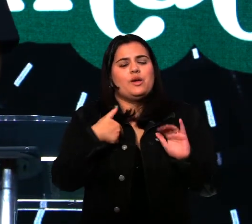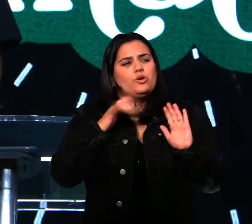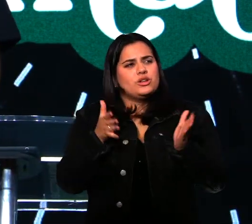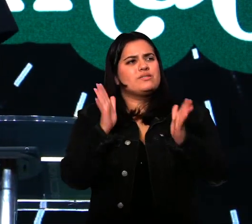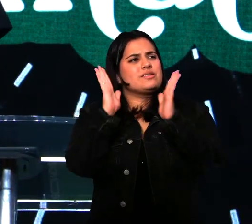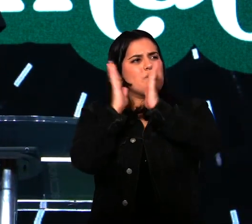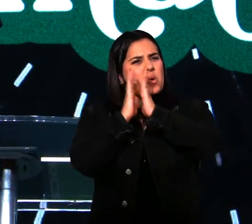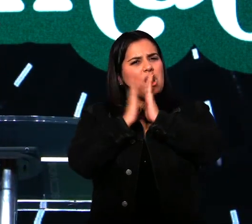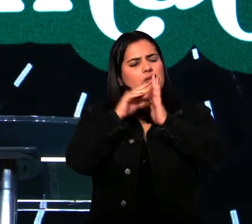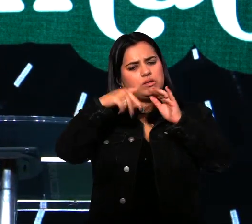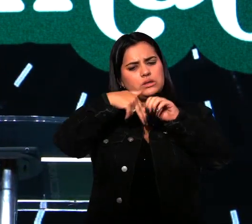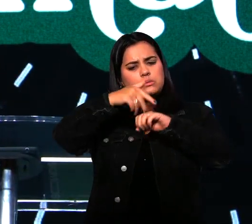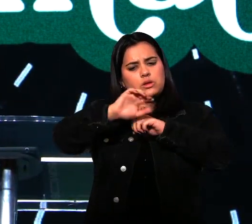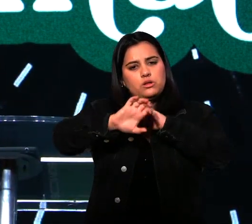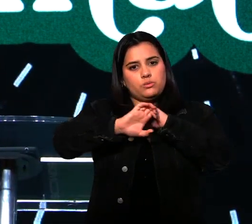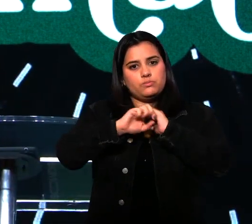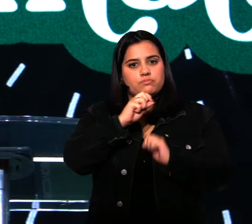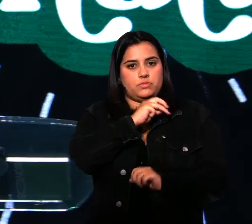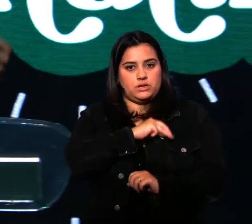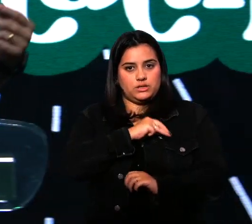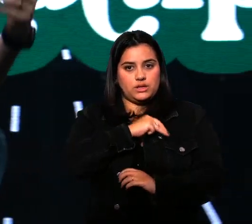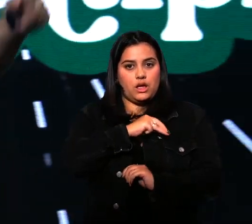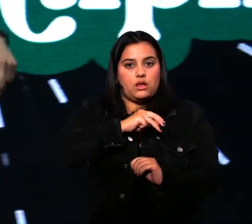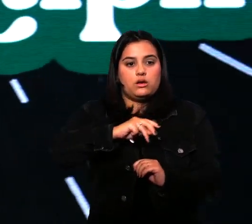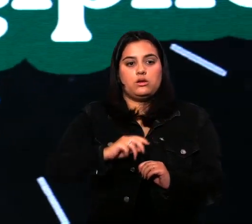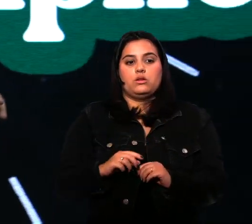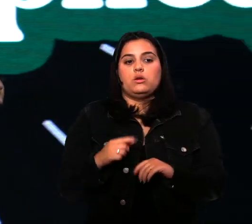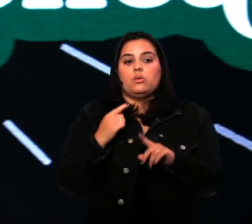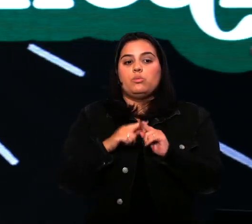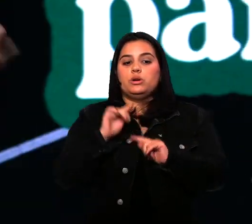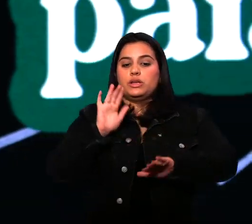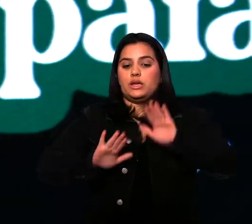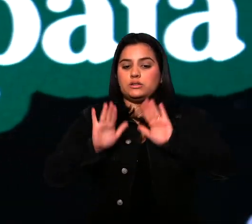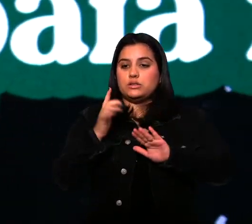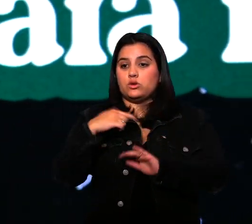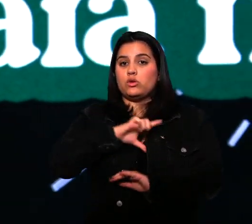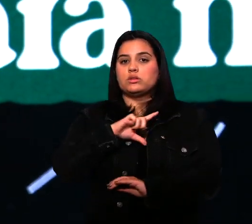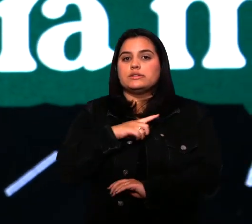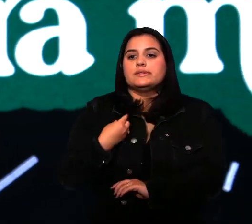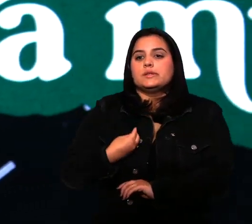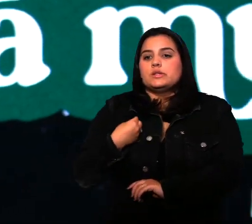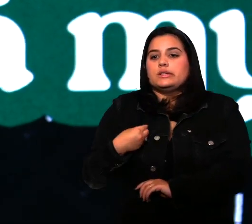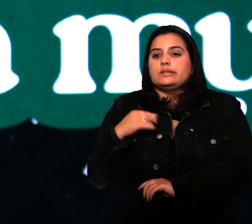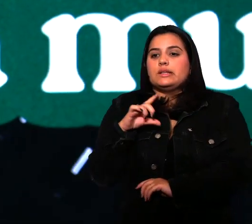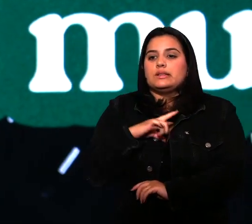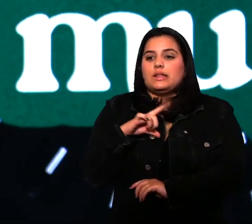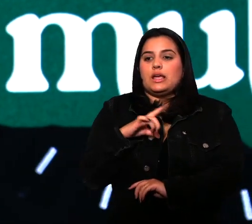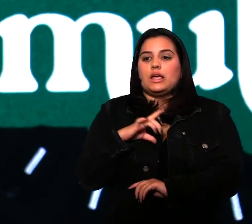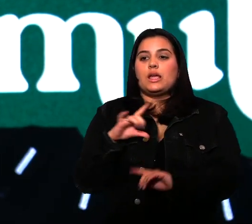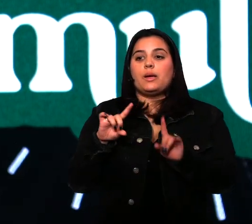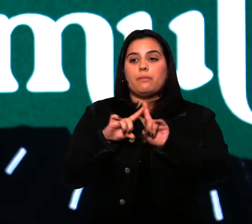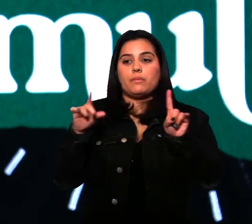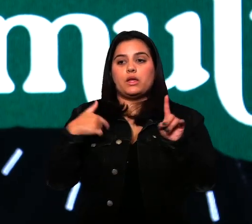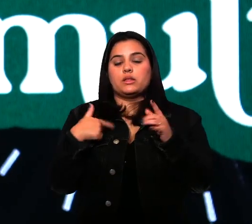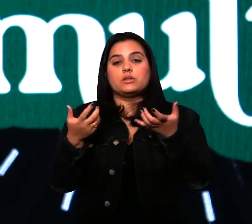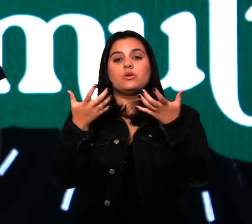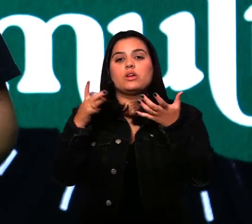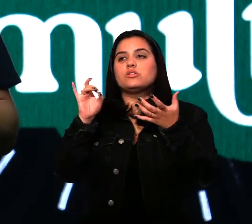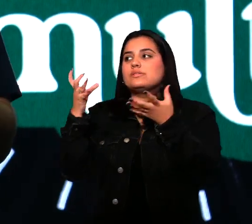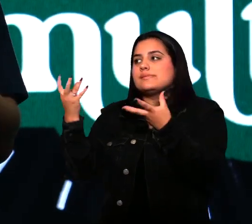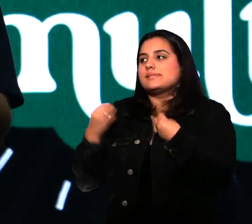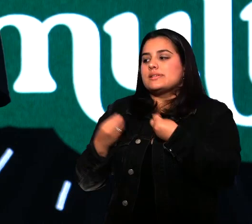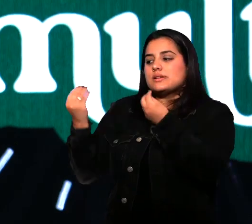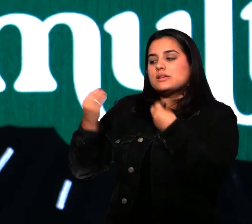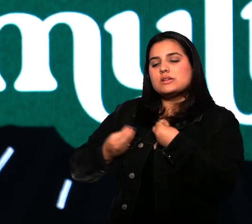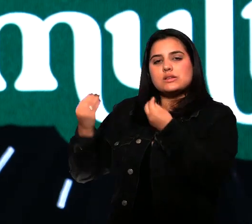nosso ministério, porque muitas vezes nós estamos aqui na igreja, mas o que a gente quer realmente é só receber. E sabe, eu queria